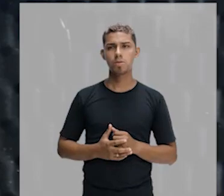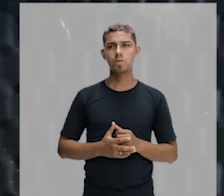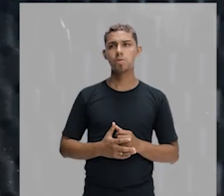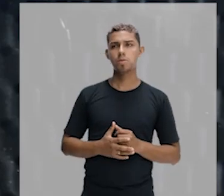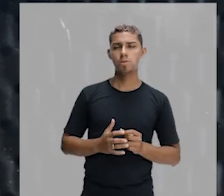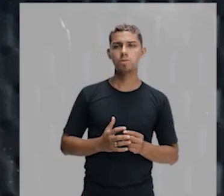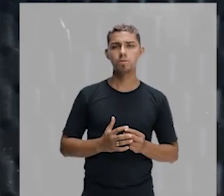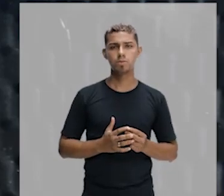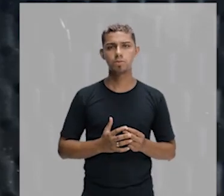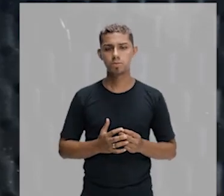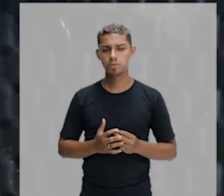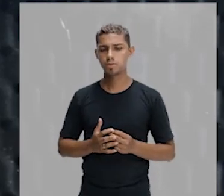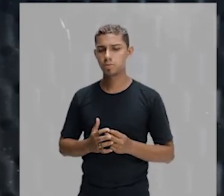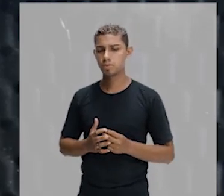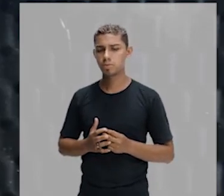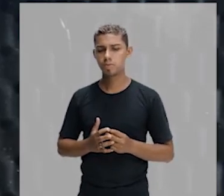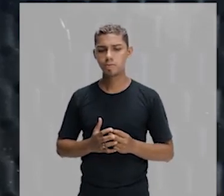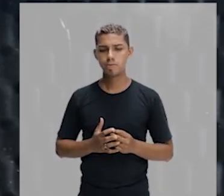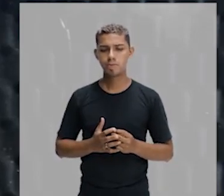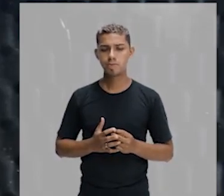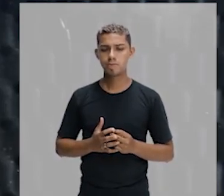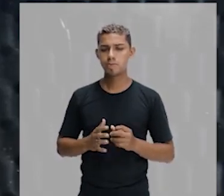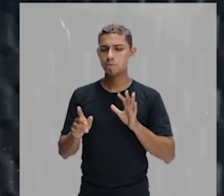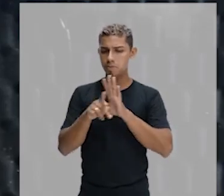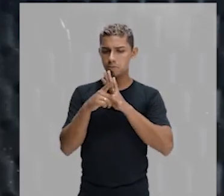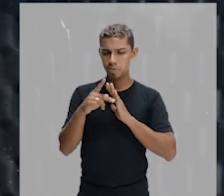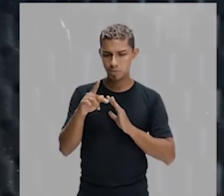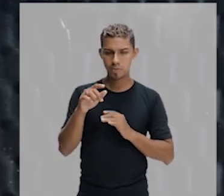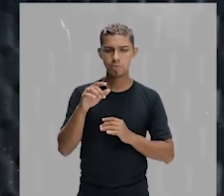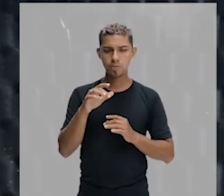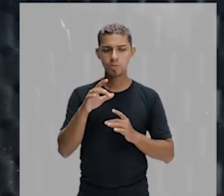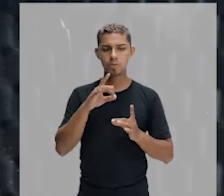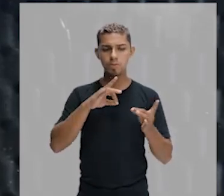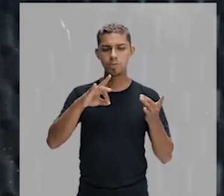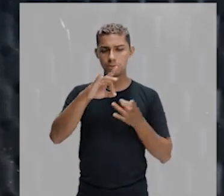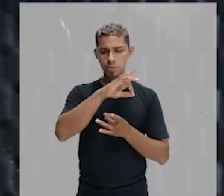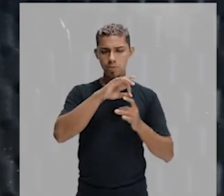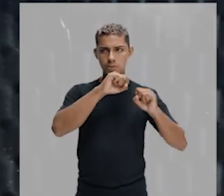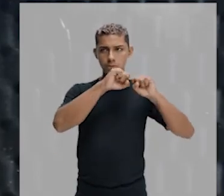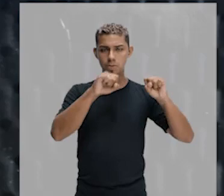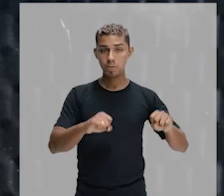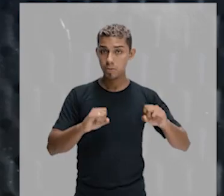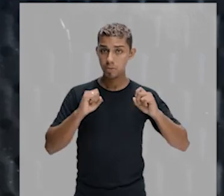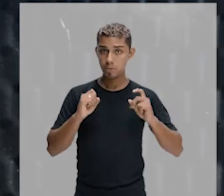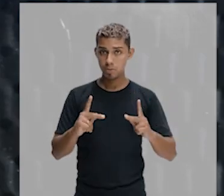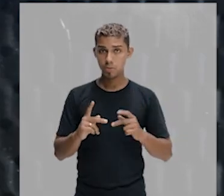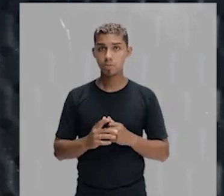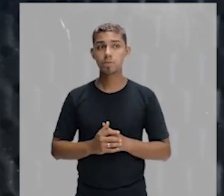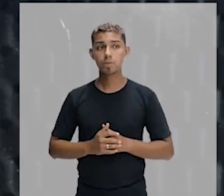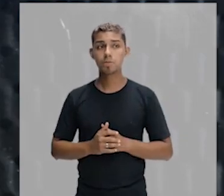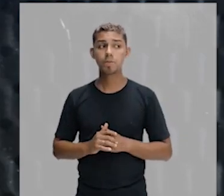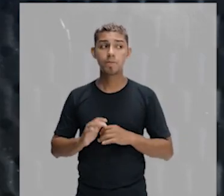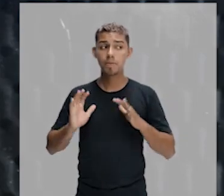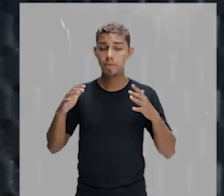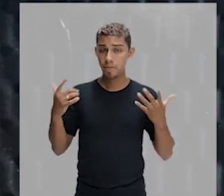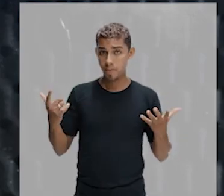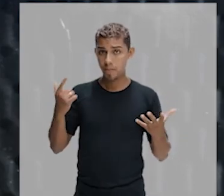relativamente próximo, tá, ok? E elas fazem parte dessa constelação, tá ok?